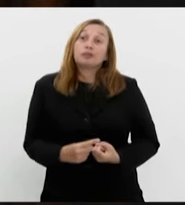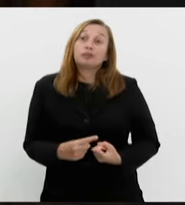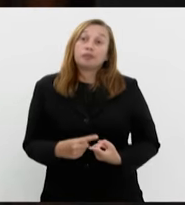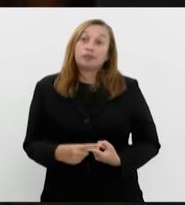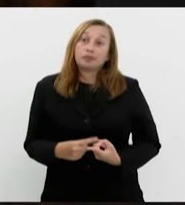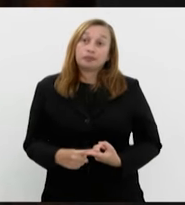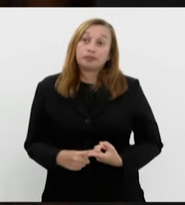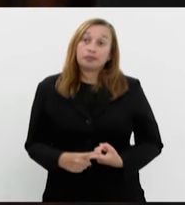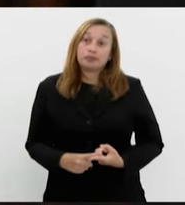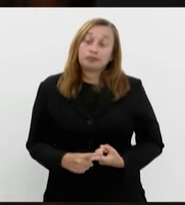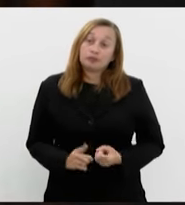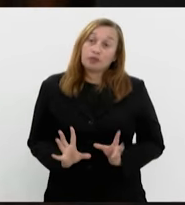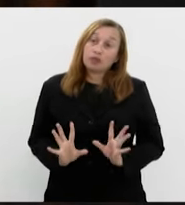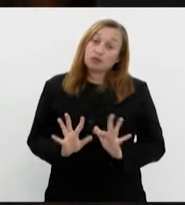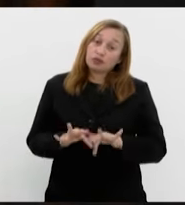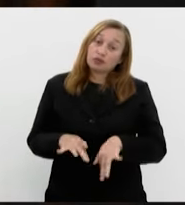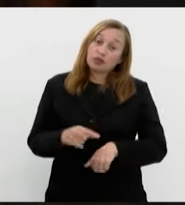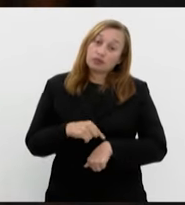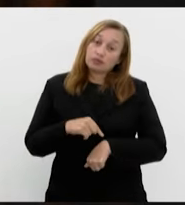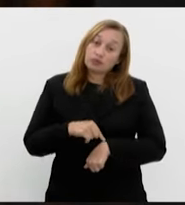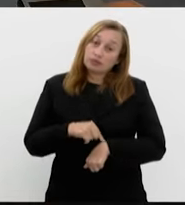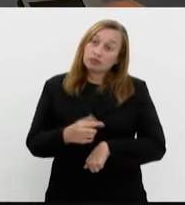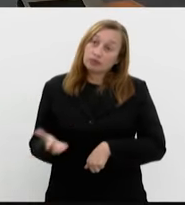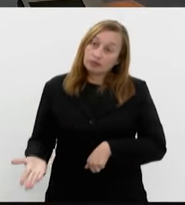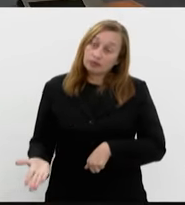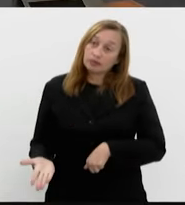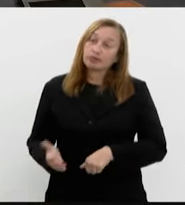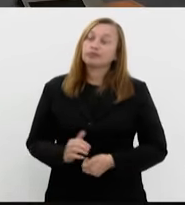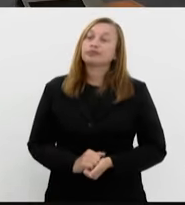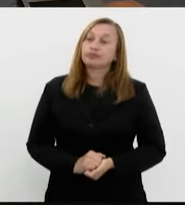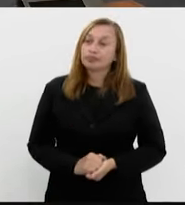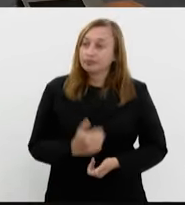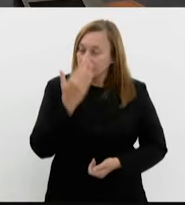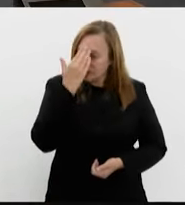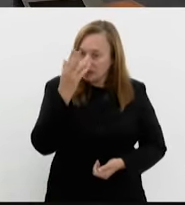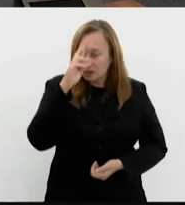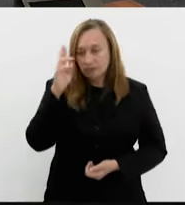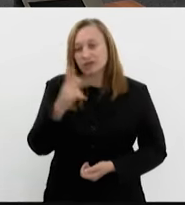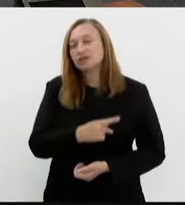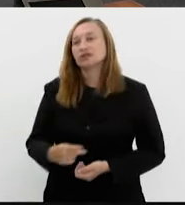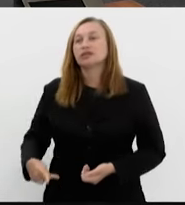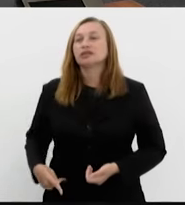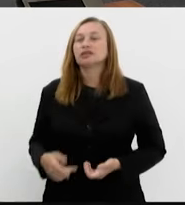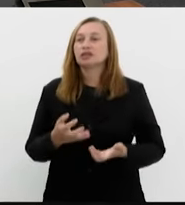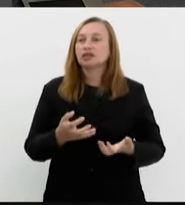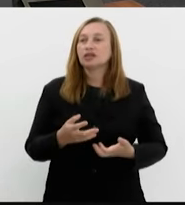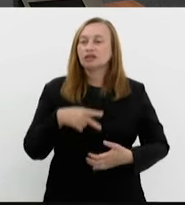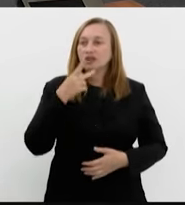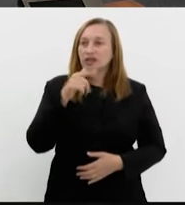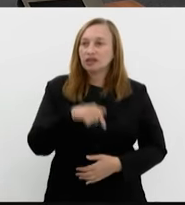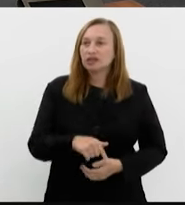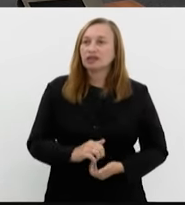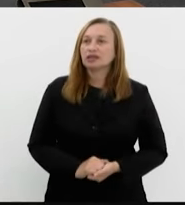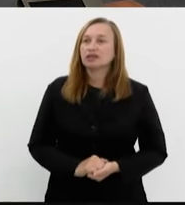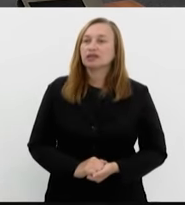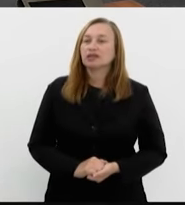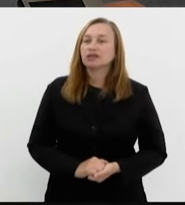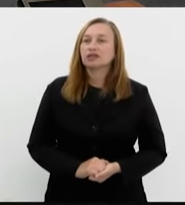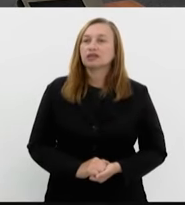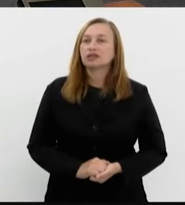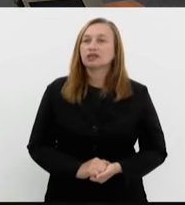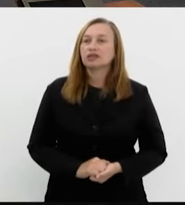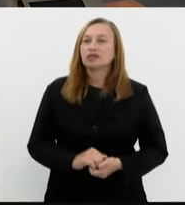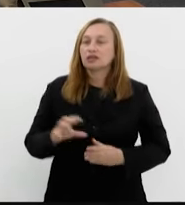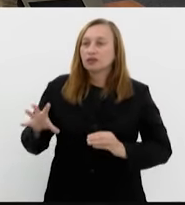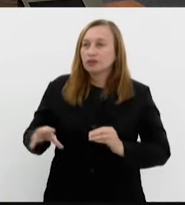brevidade. Já estamos no final da sessão. Muito obrigado, presidente. Presidente, eu queria pegar aqui um gancho na fala do meu